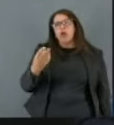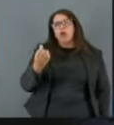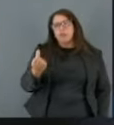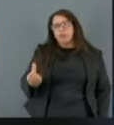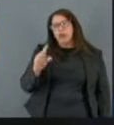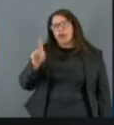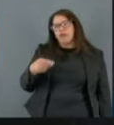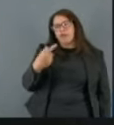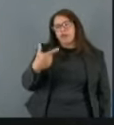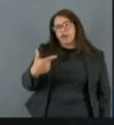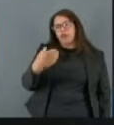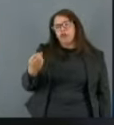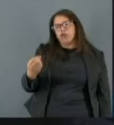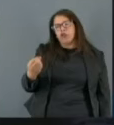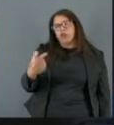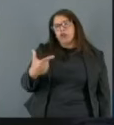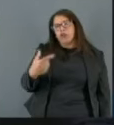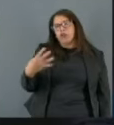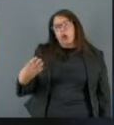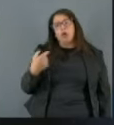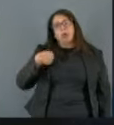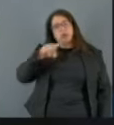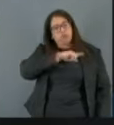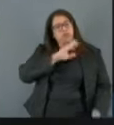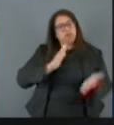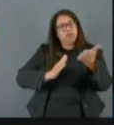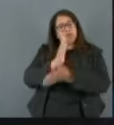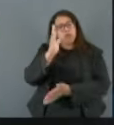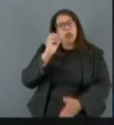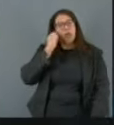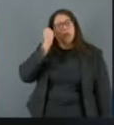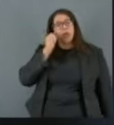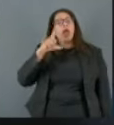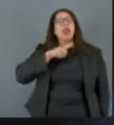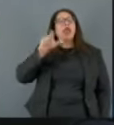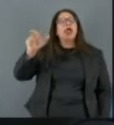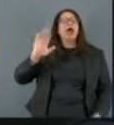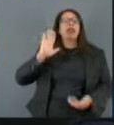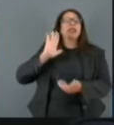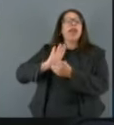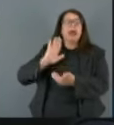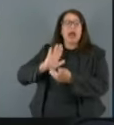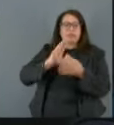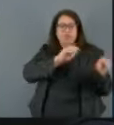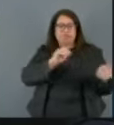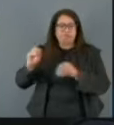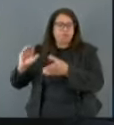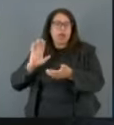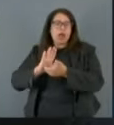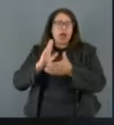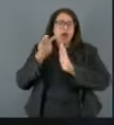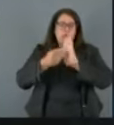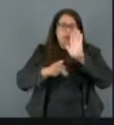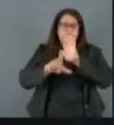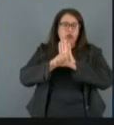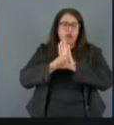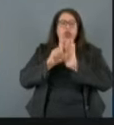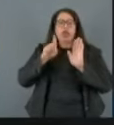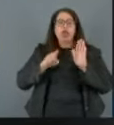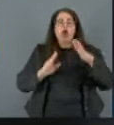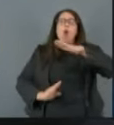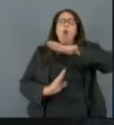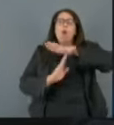226/2024, que nós aprovamos aqui no Senado Federal e se encontra lá na Câmara dos Deputados, que limita e